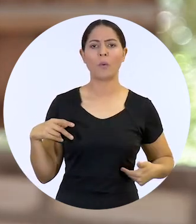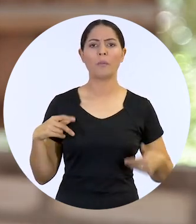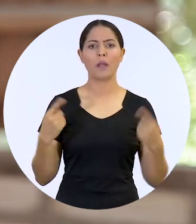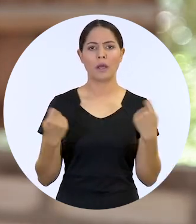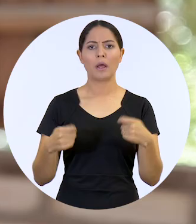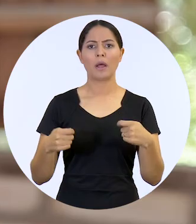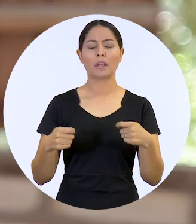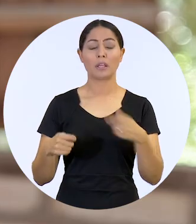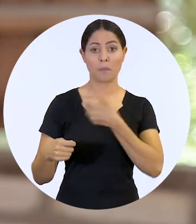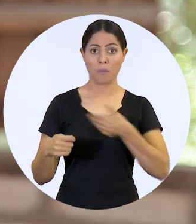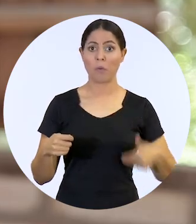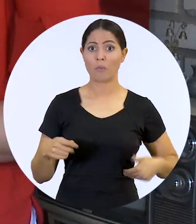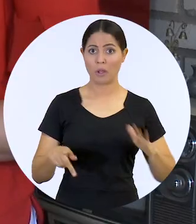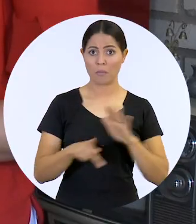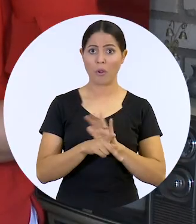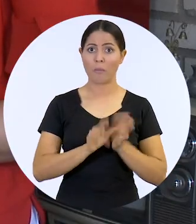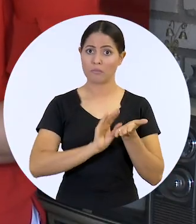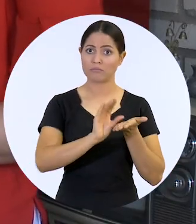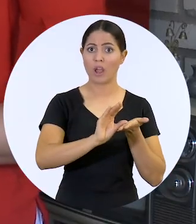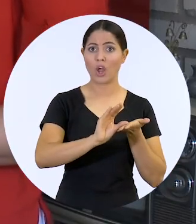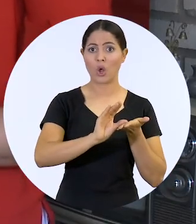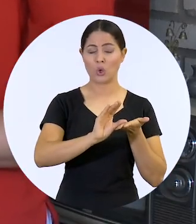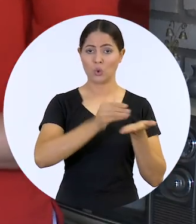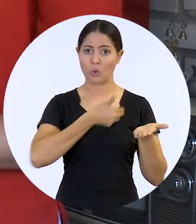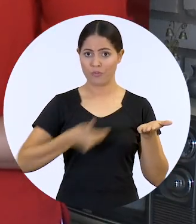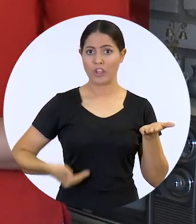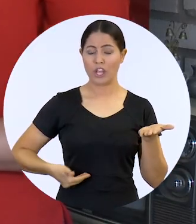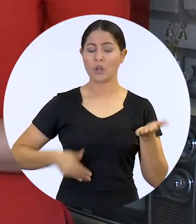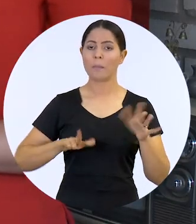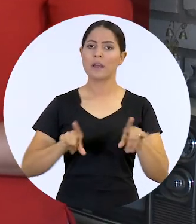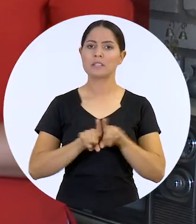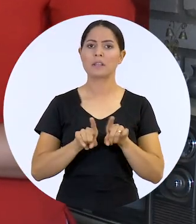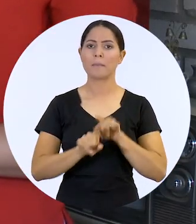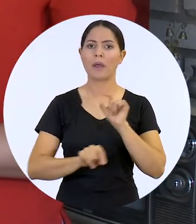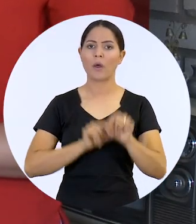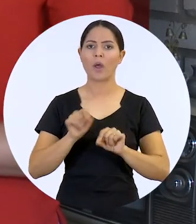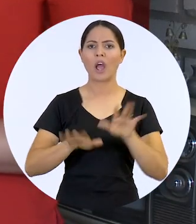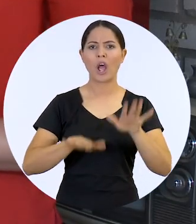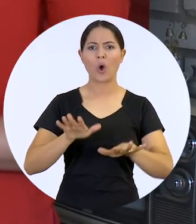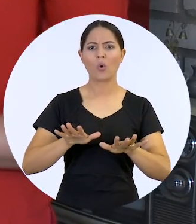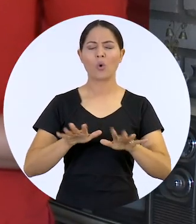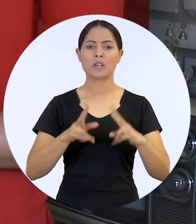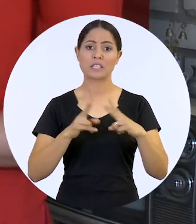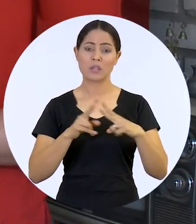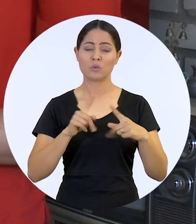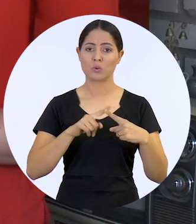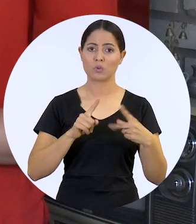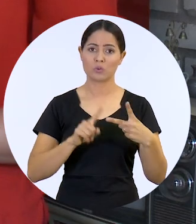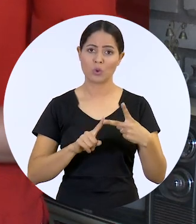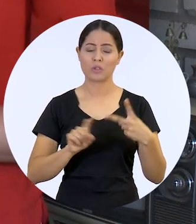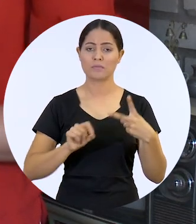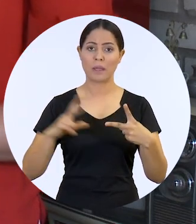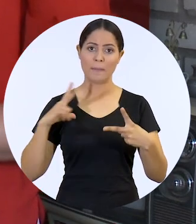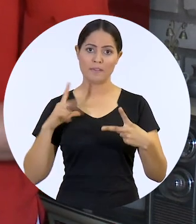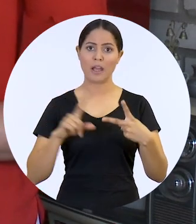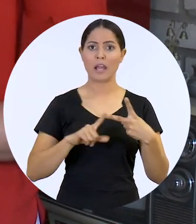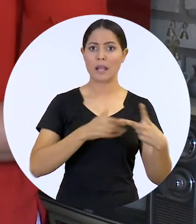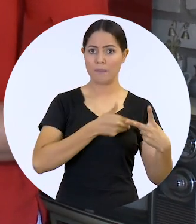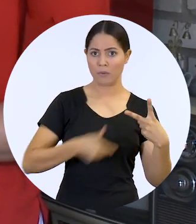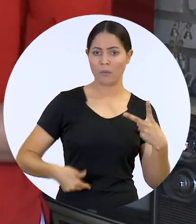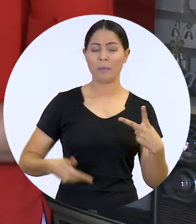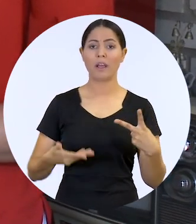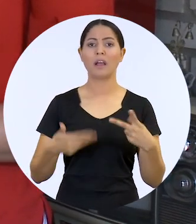mantidas exclusivamente pelo Estado, ou até mistas em empresas, associações que fazem esse tipo de trabalho